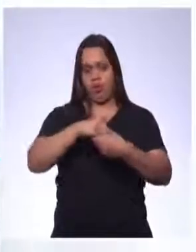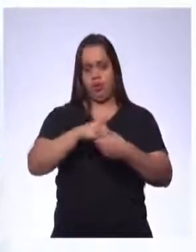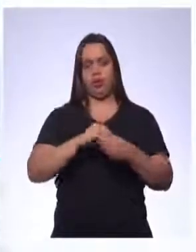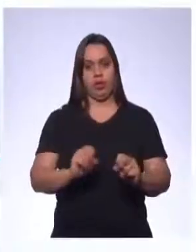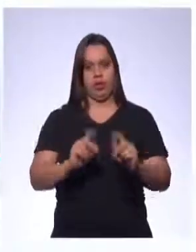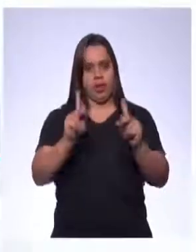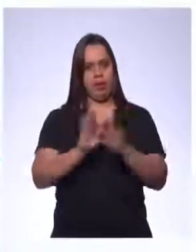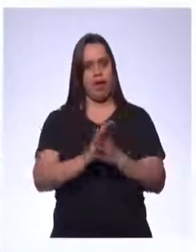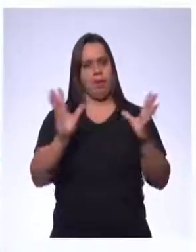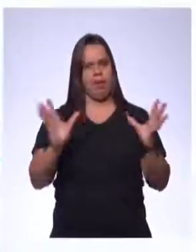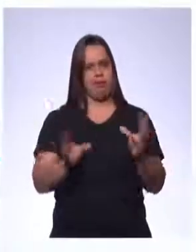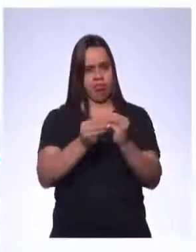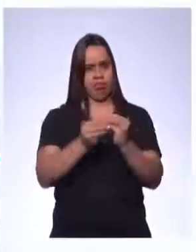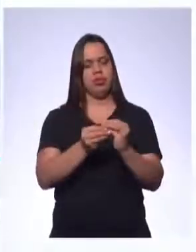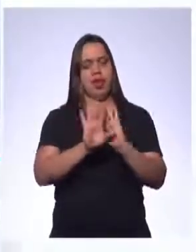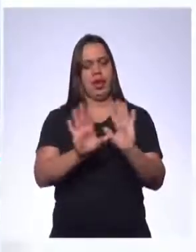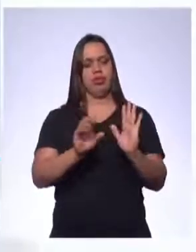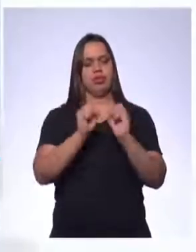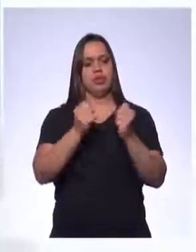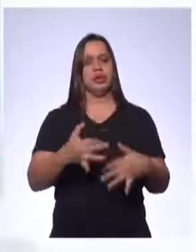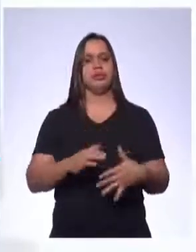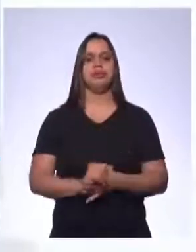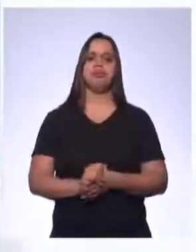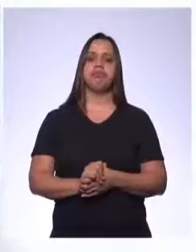Grosso modo, é isso aí. Bom,